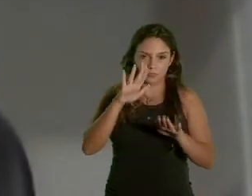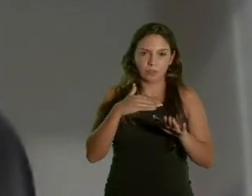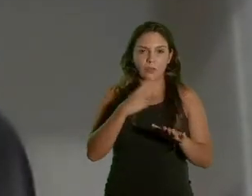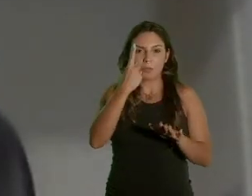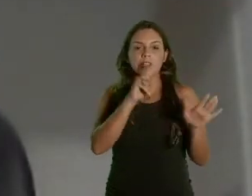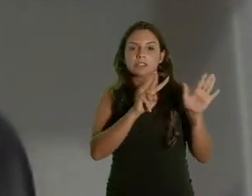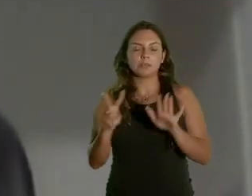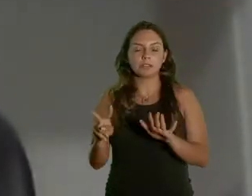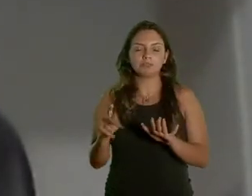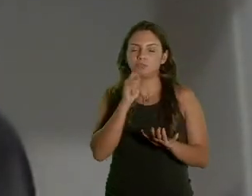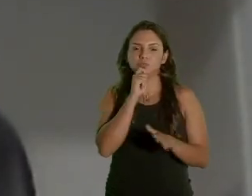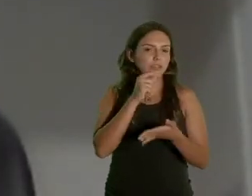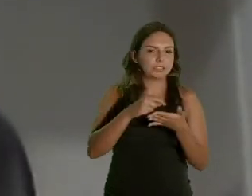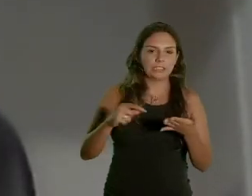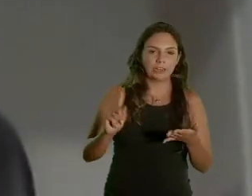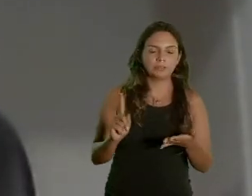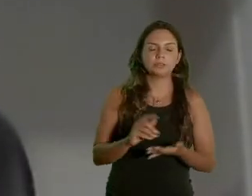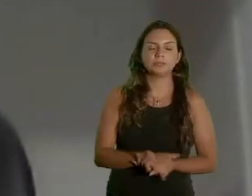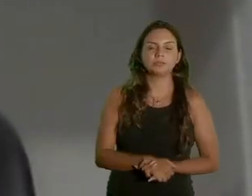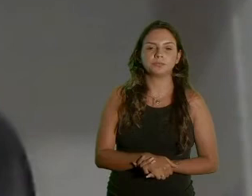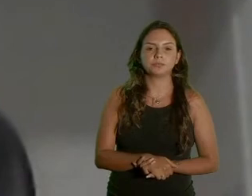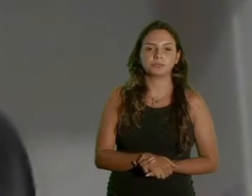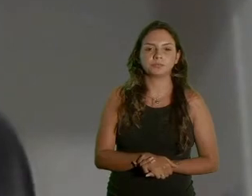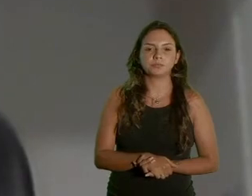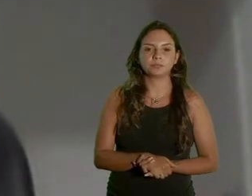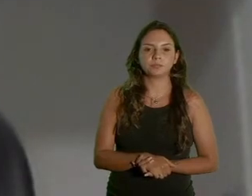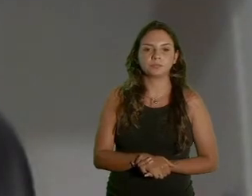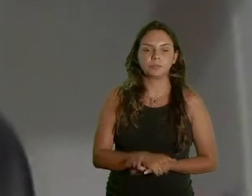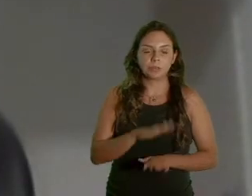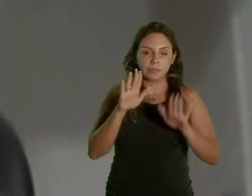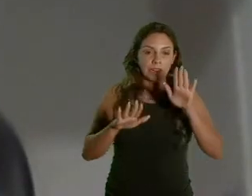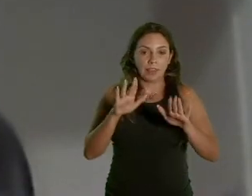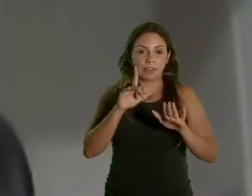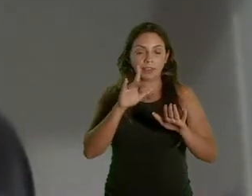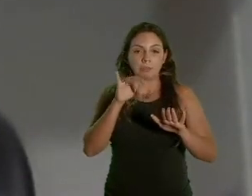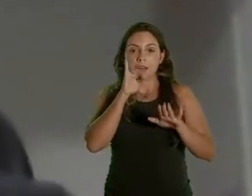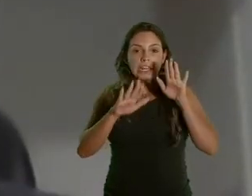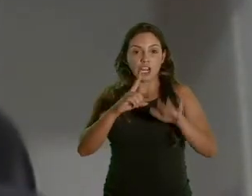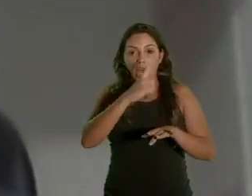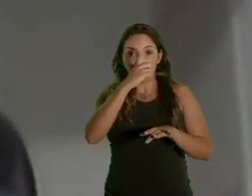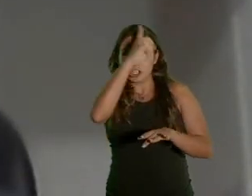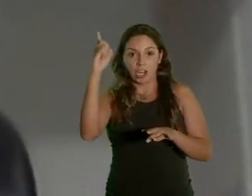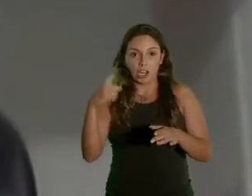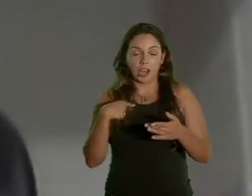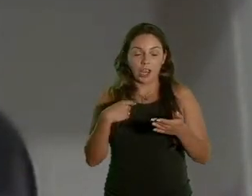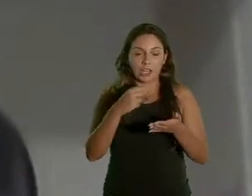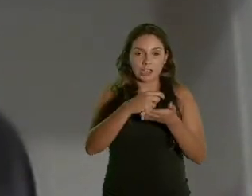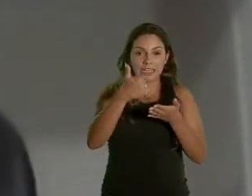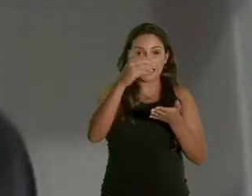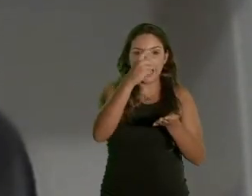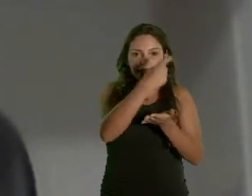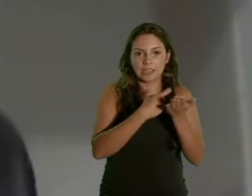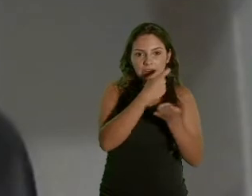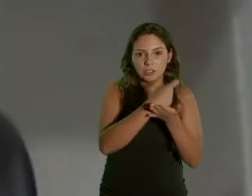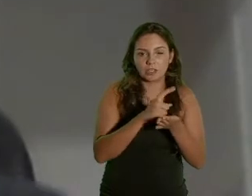uma semana sem escrever. Mas tem dias que eu escrevo 10 textos. Tem textos que eu escrevo em 30